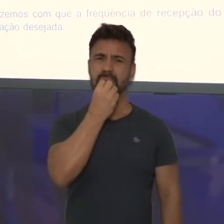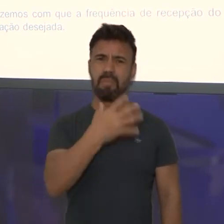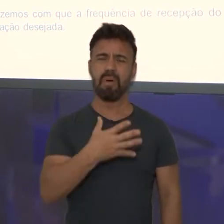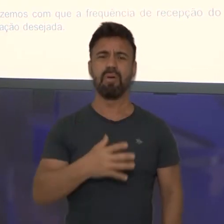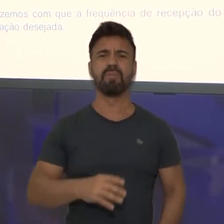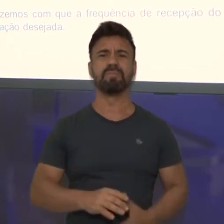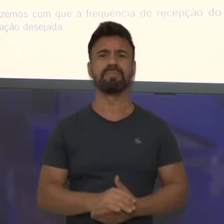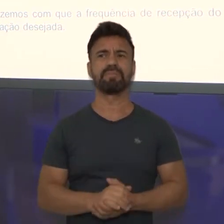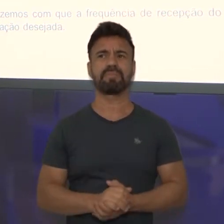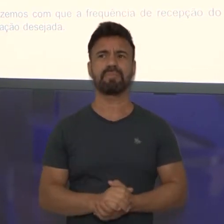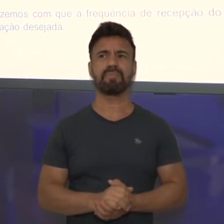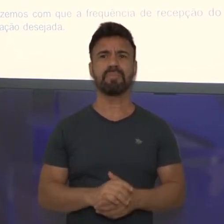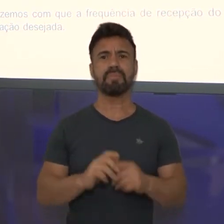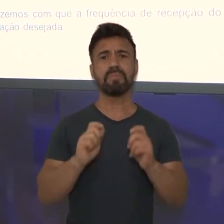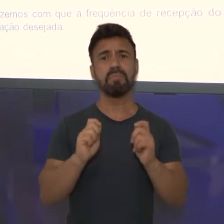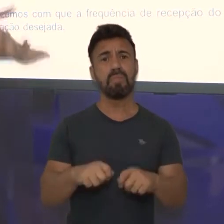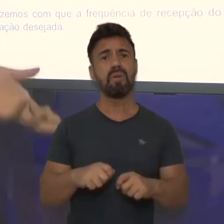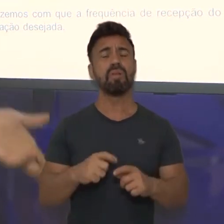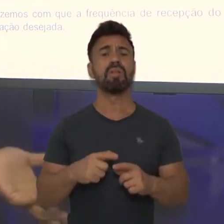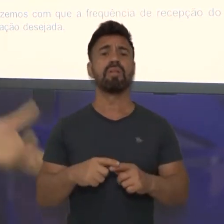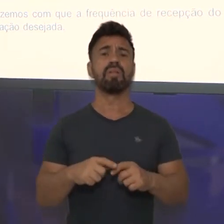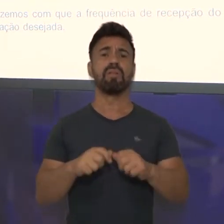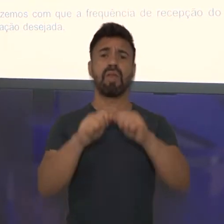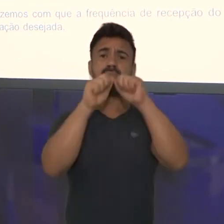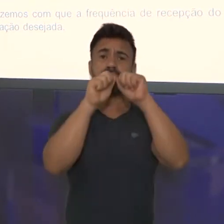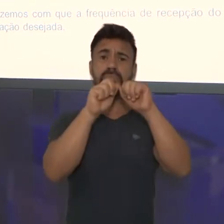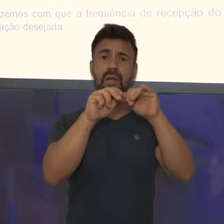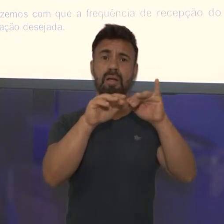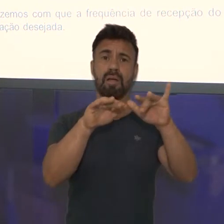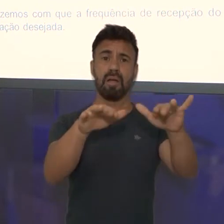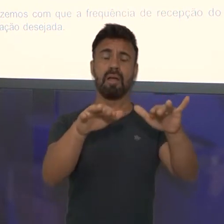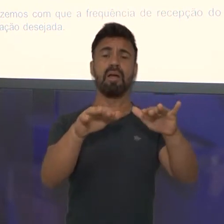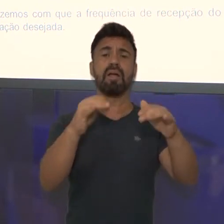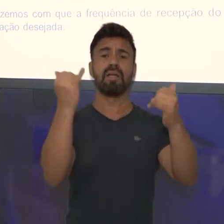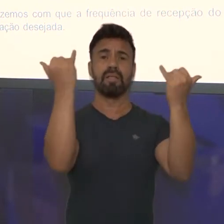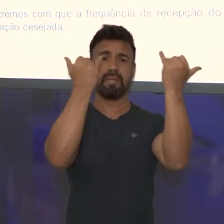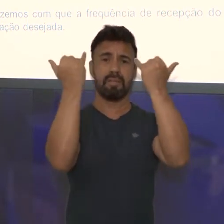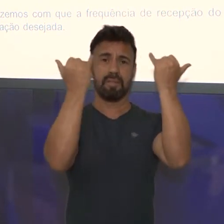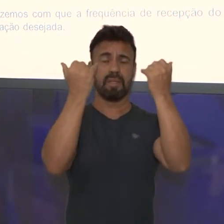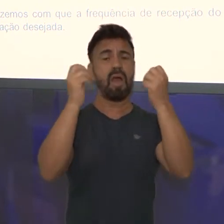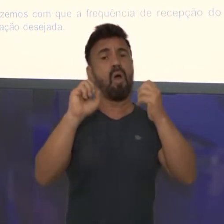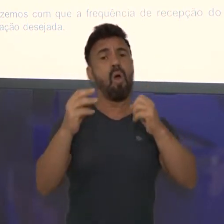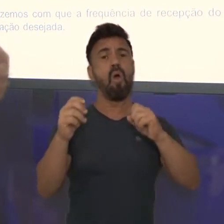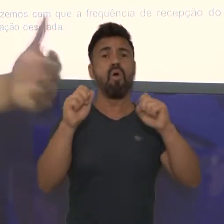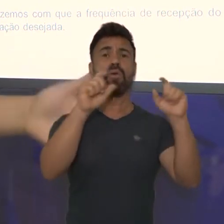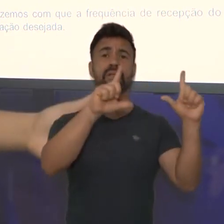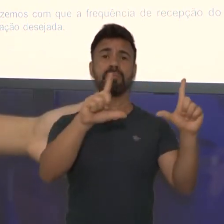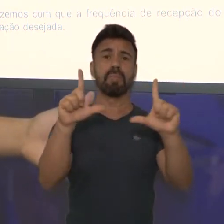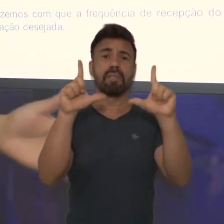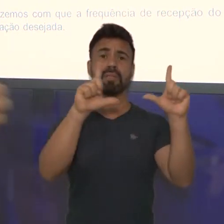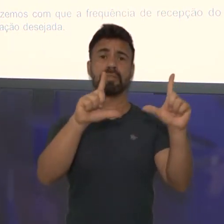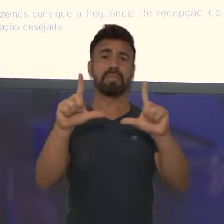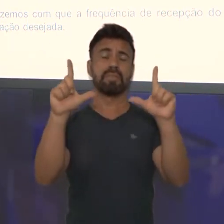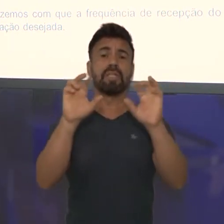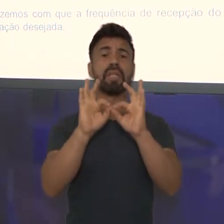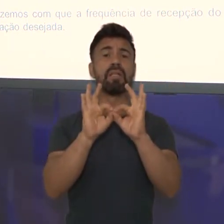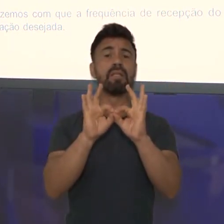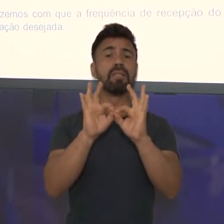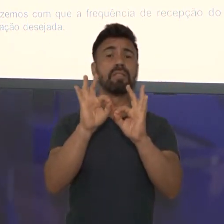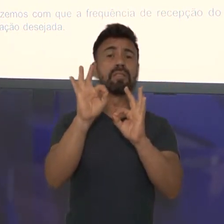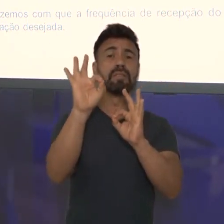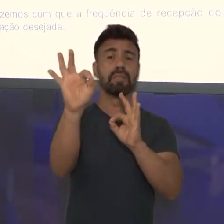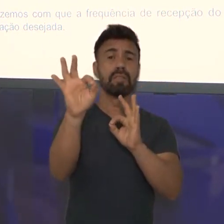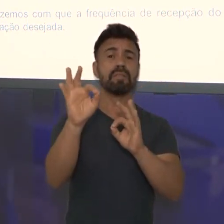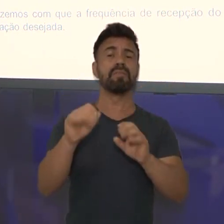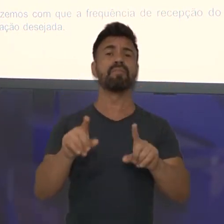essa questão de poder transmitir ou receber imagens de lugares geometricamente distantes,